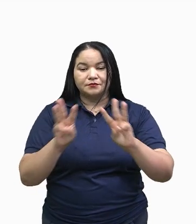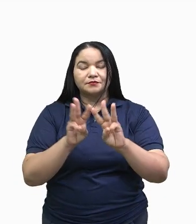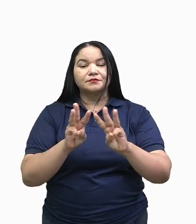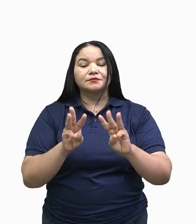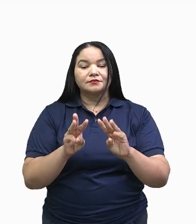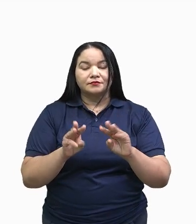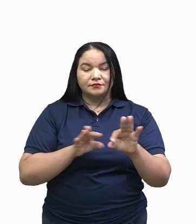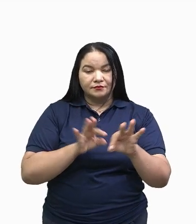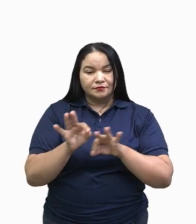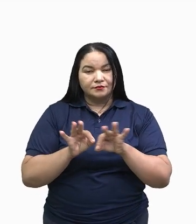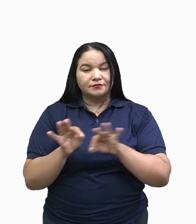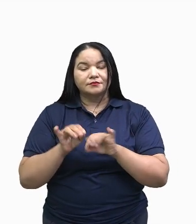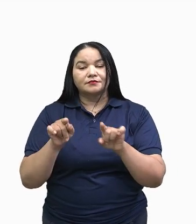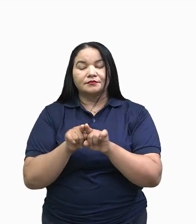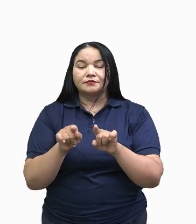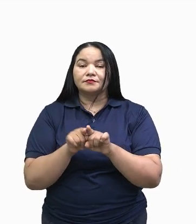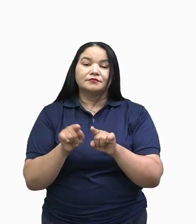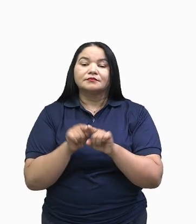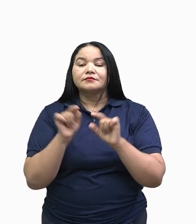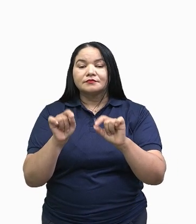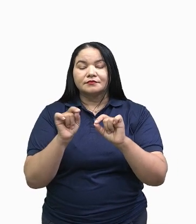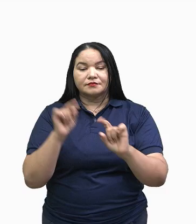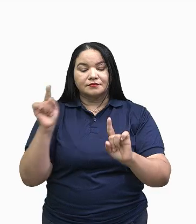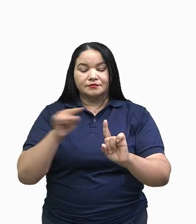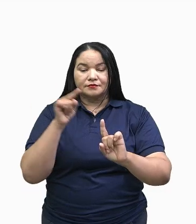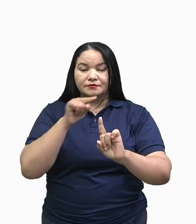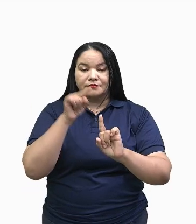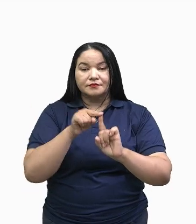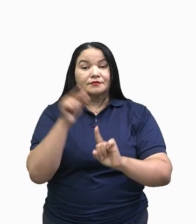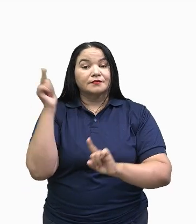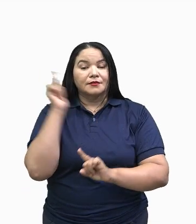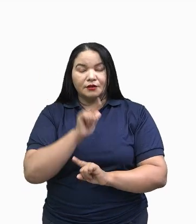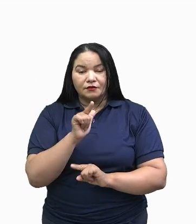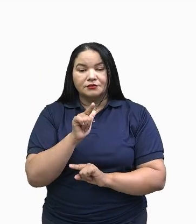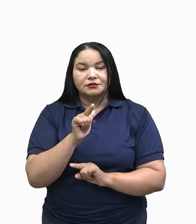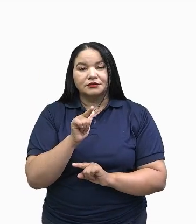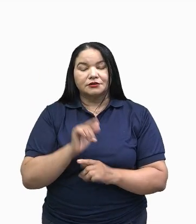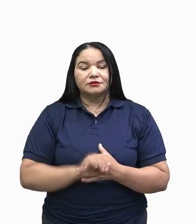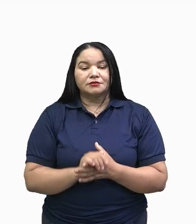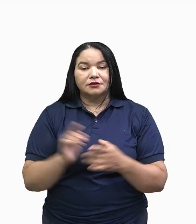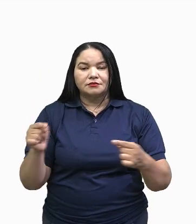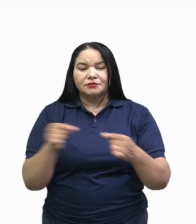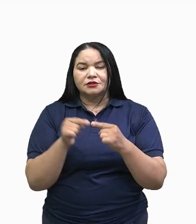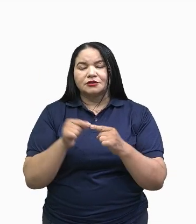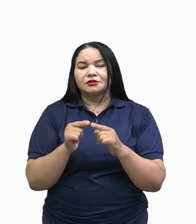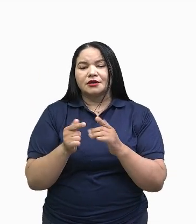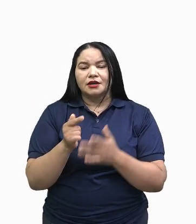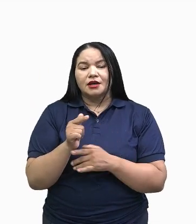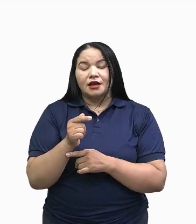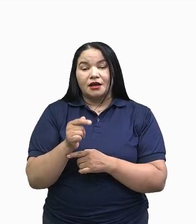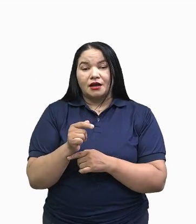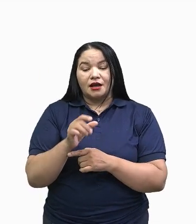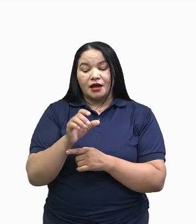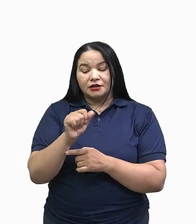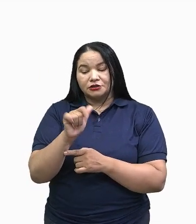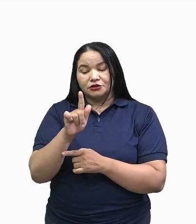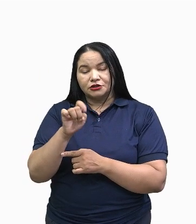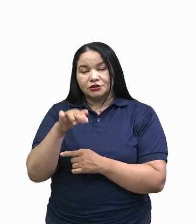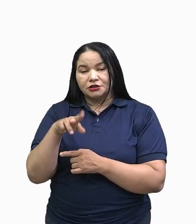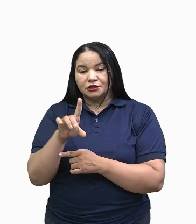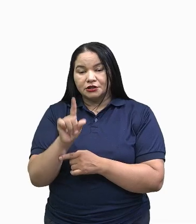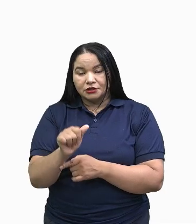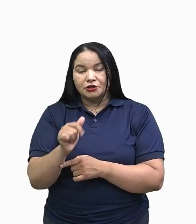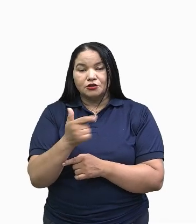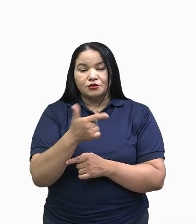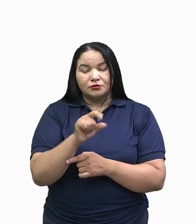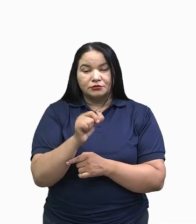estão contribuindo a fim de que possamos atingir a Agenda 2030 no Brasil, né? E os 3